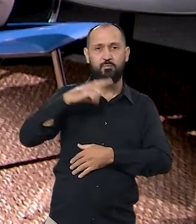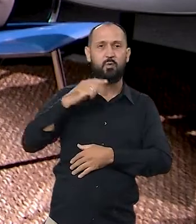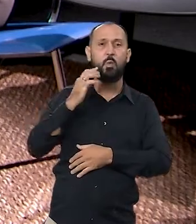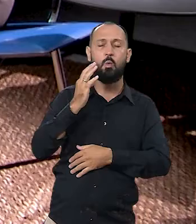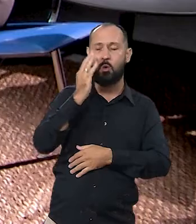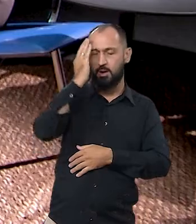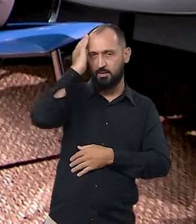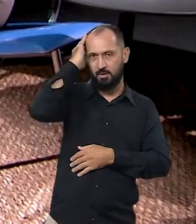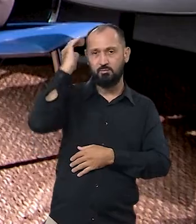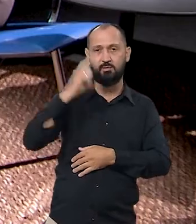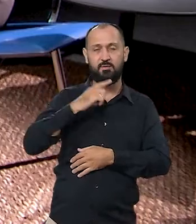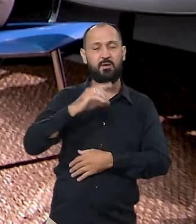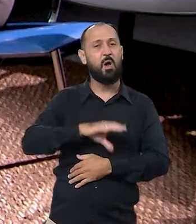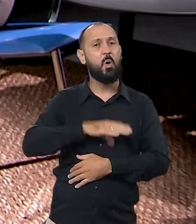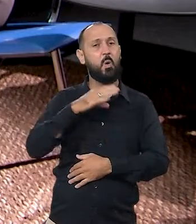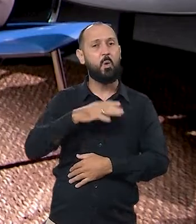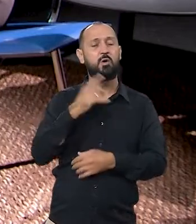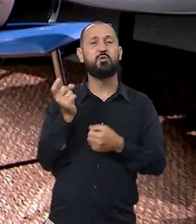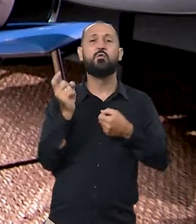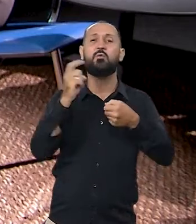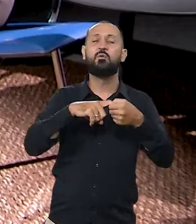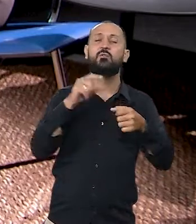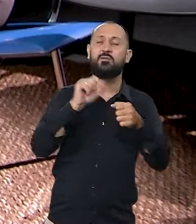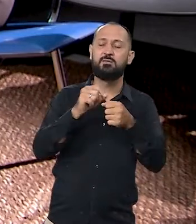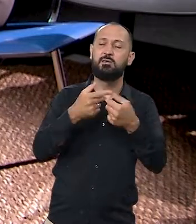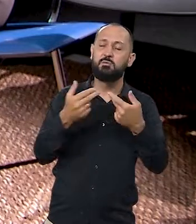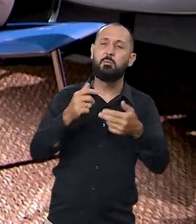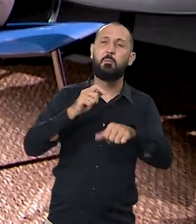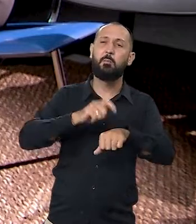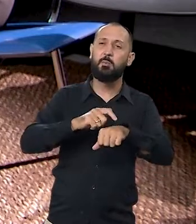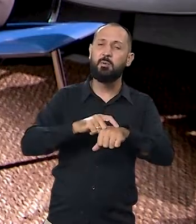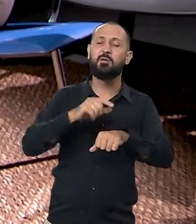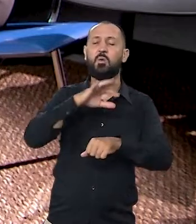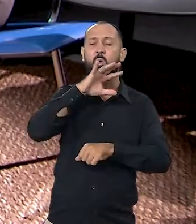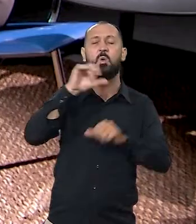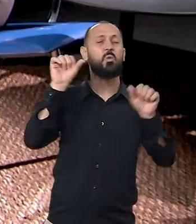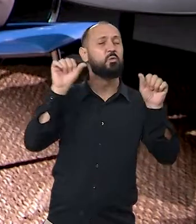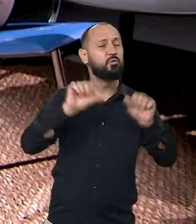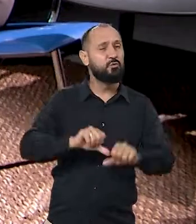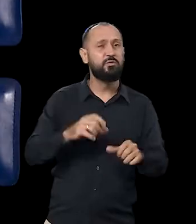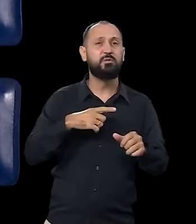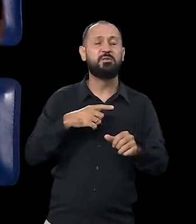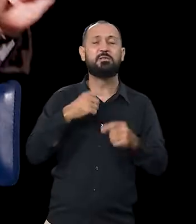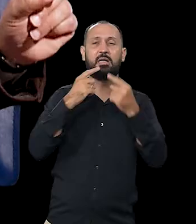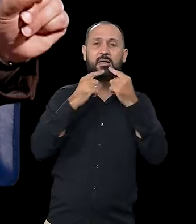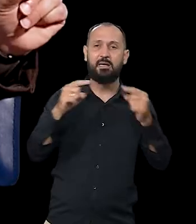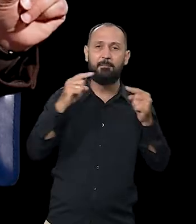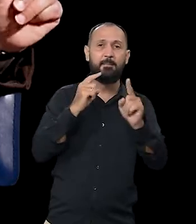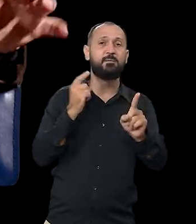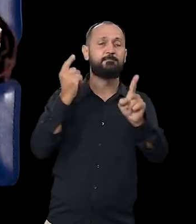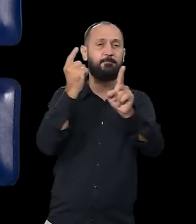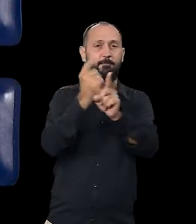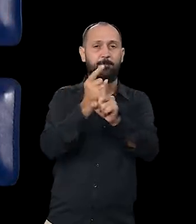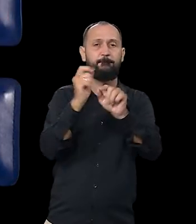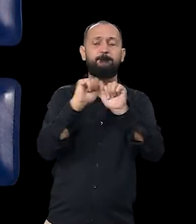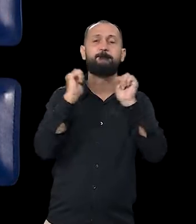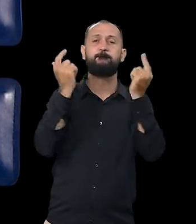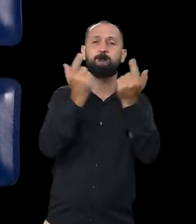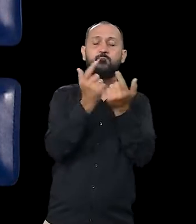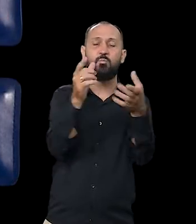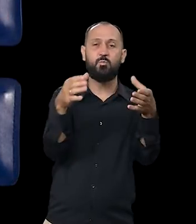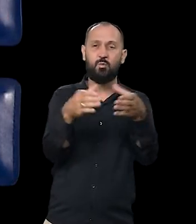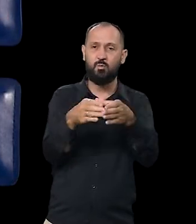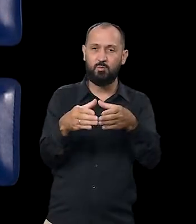coragem de tomar as medidas duras que o Estado reclamava, mas encontrou na Assembleia Legislativa um grupo